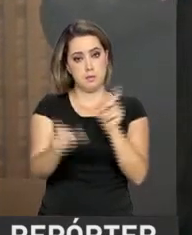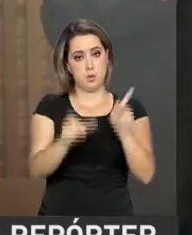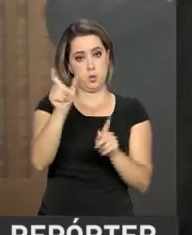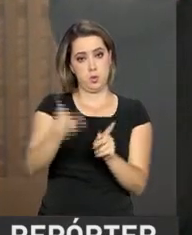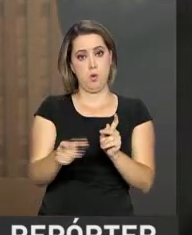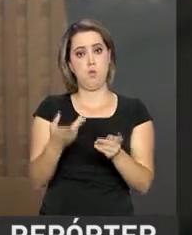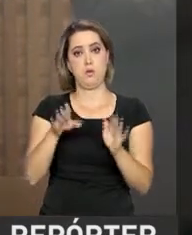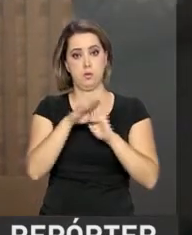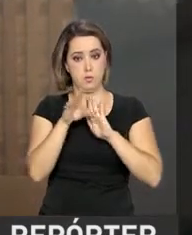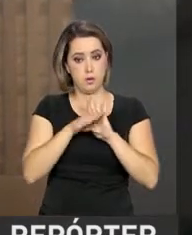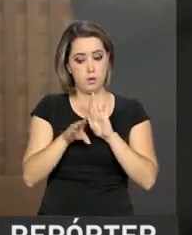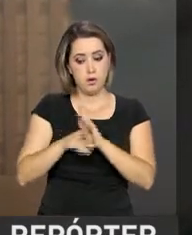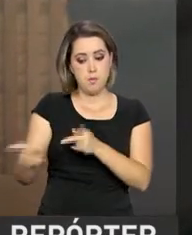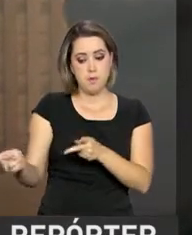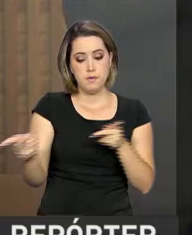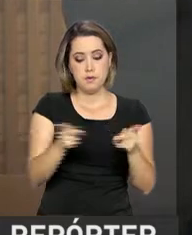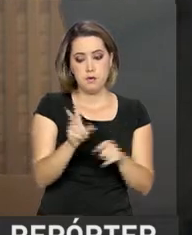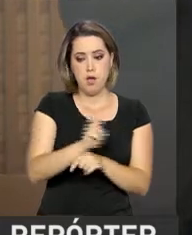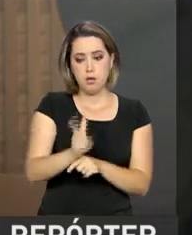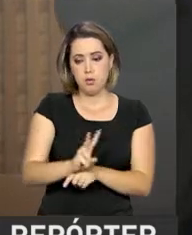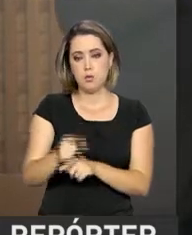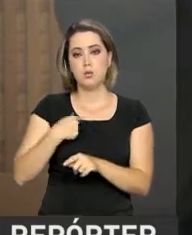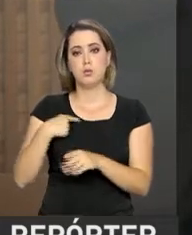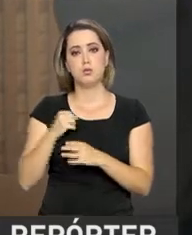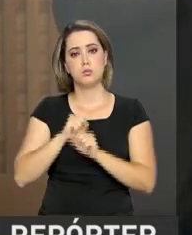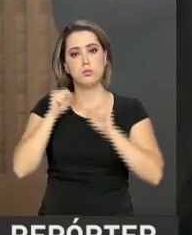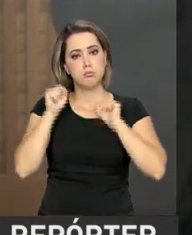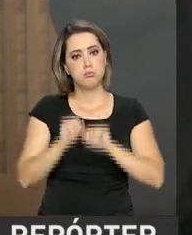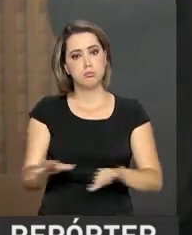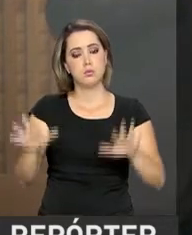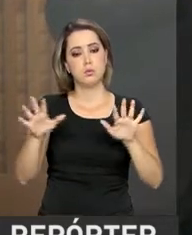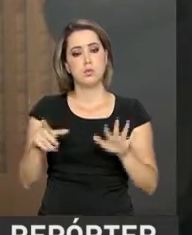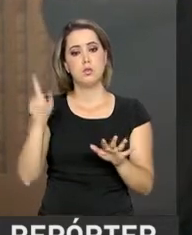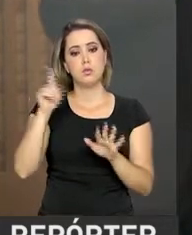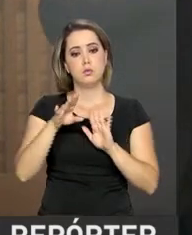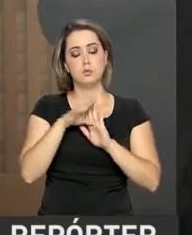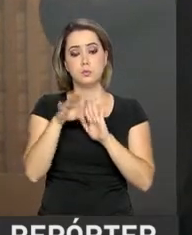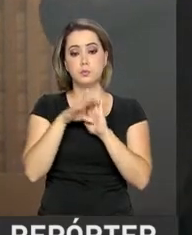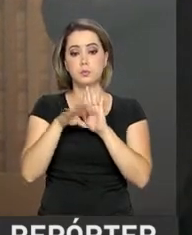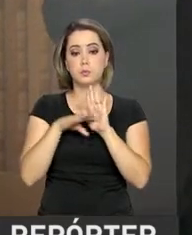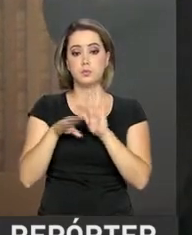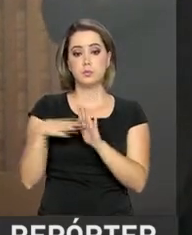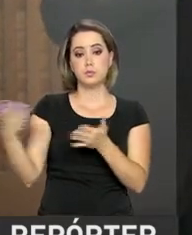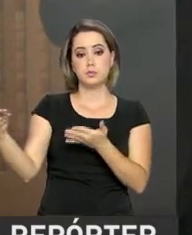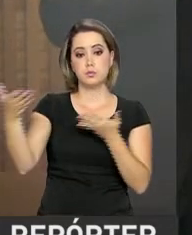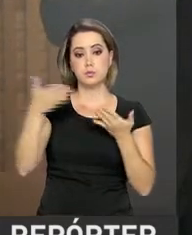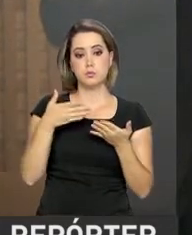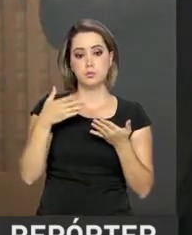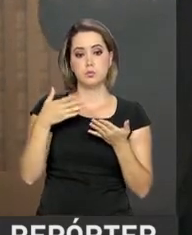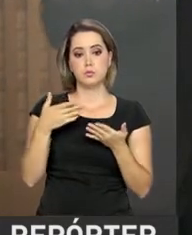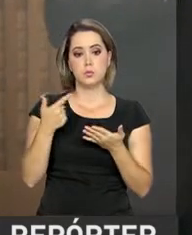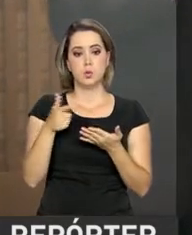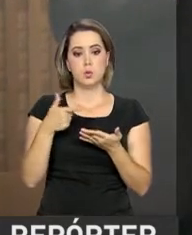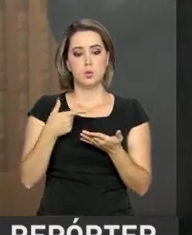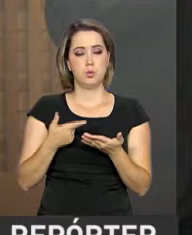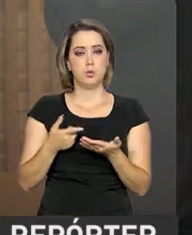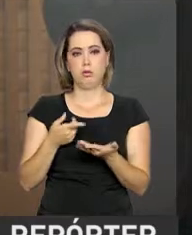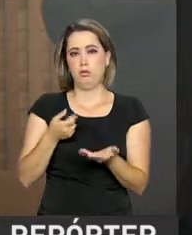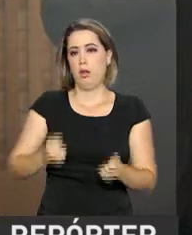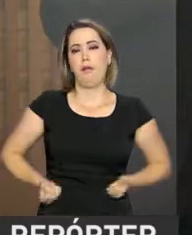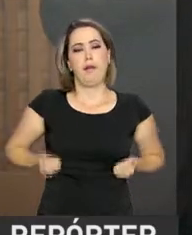supervisores os multiplicadores nível de estado é um programa que veio pra não onerar os municípios